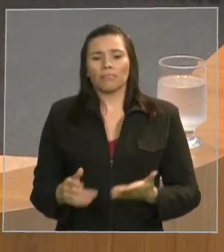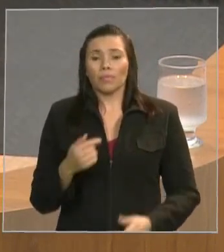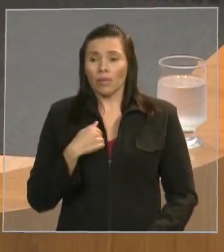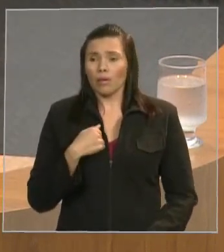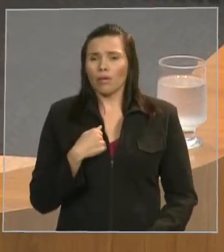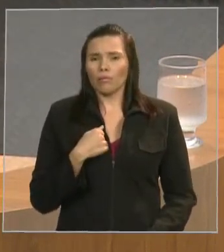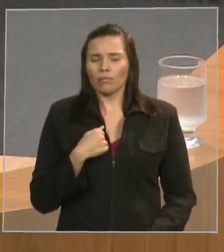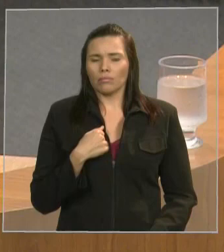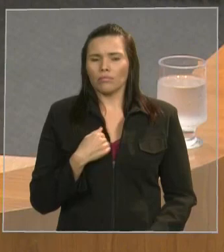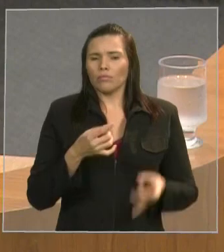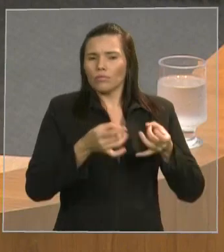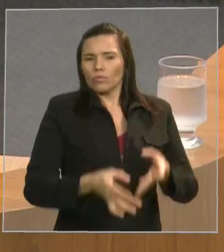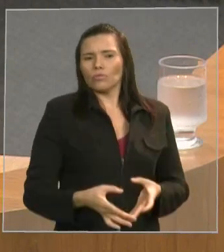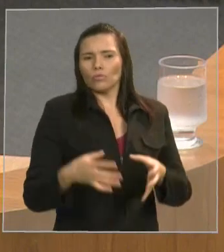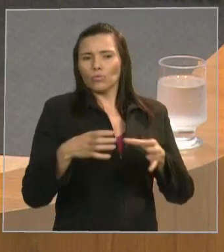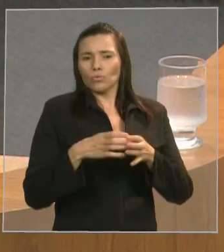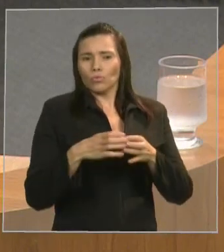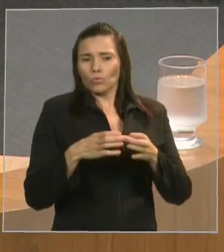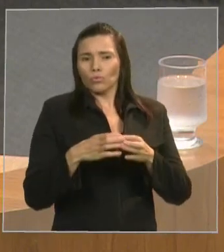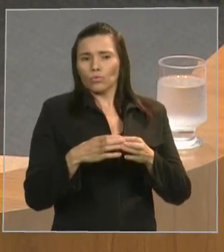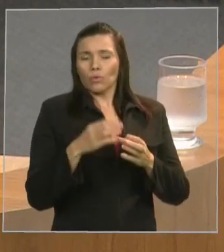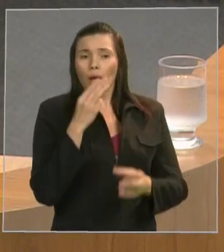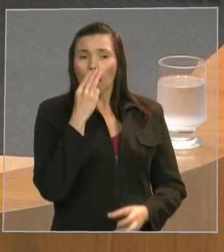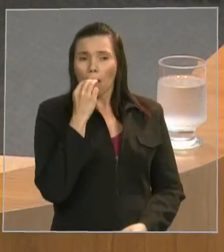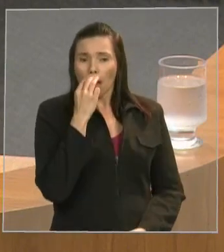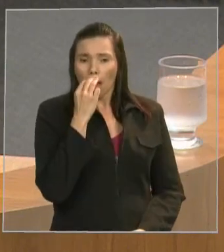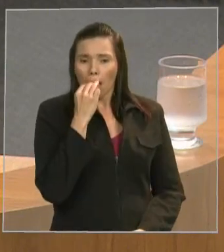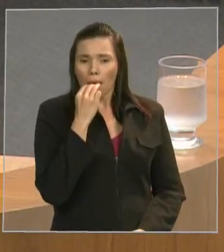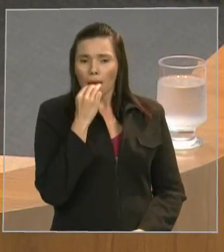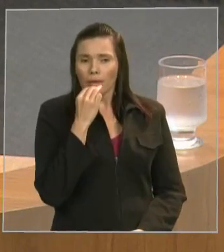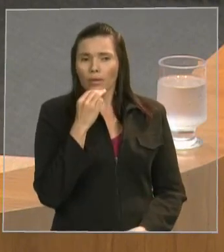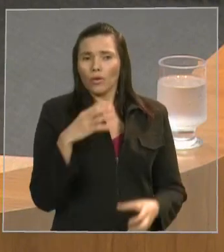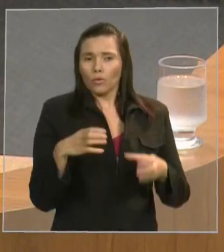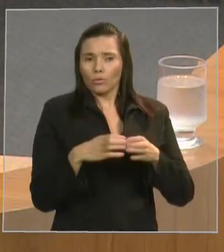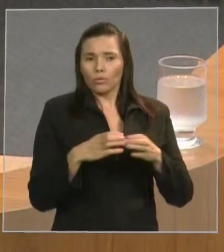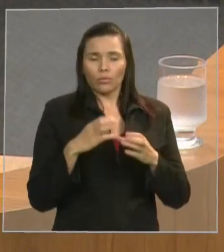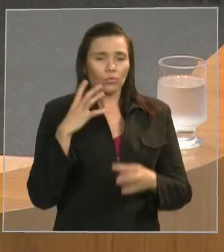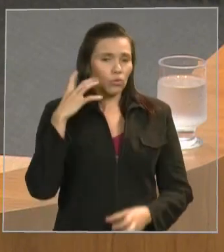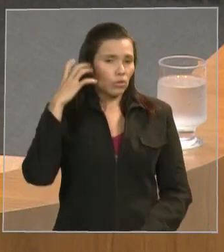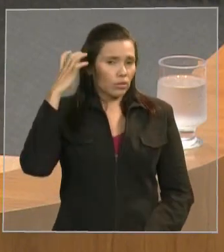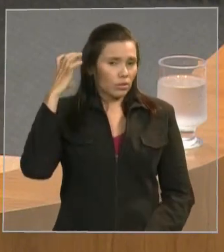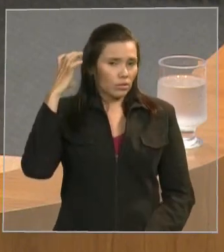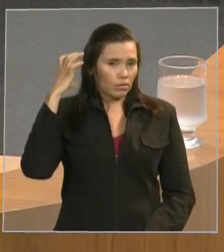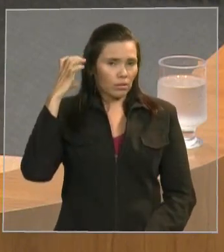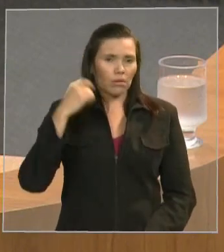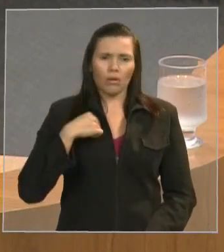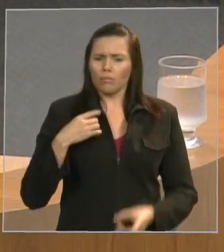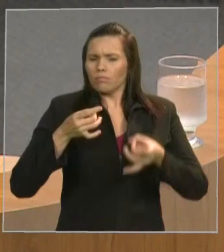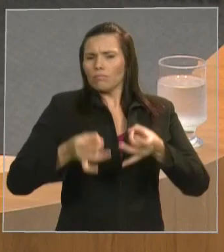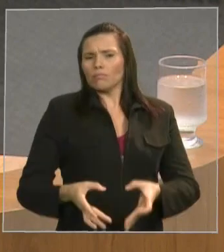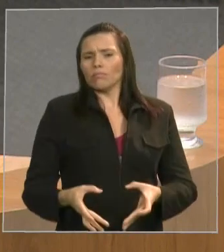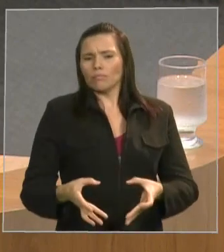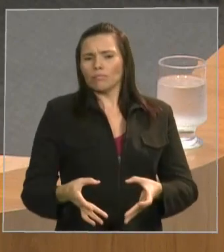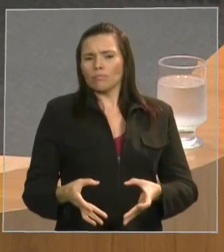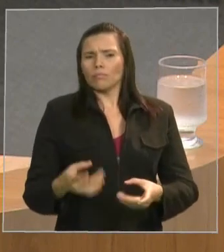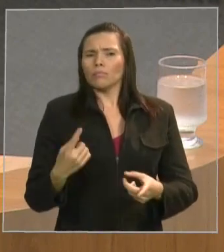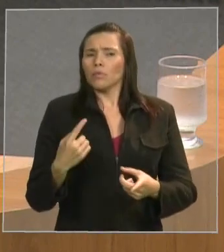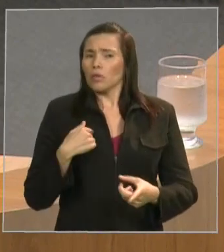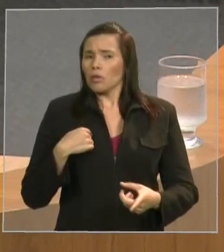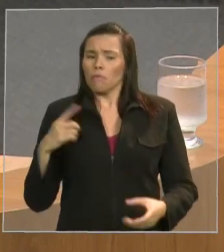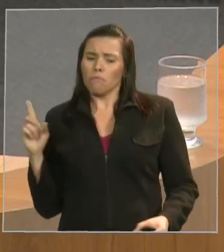Sarney, de Rosiana, e não volto. E não volto. Eu nunca disse para o